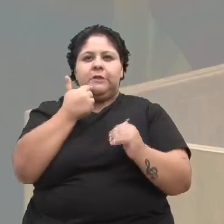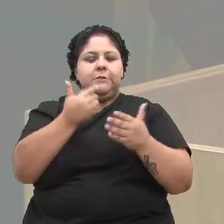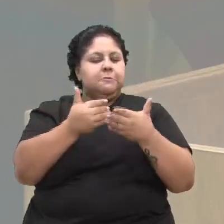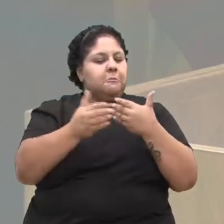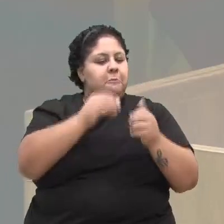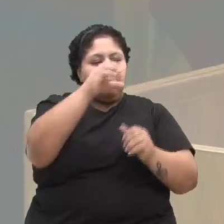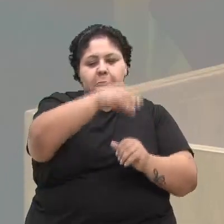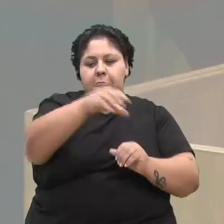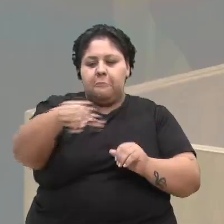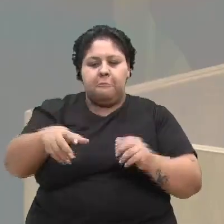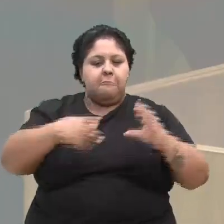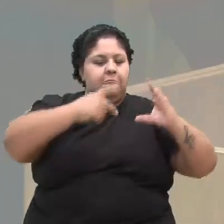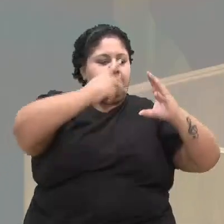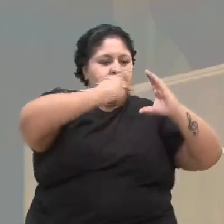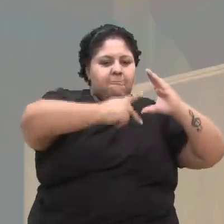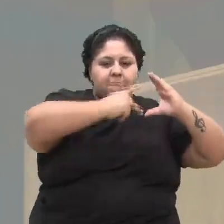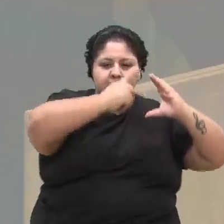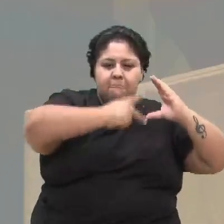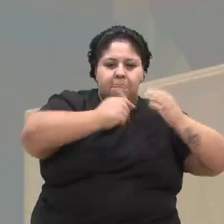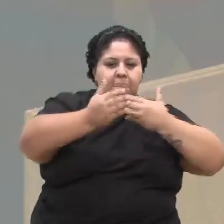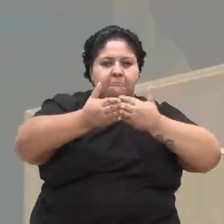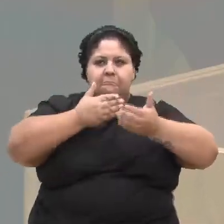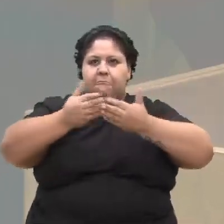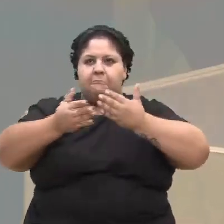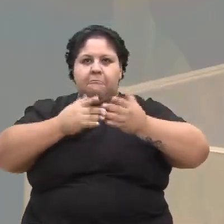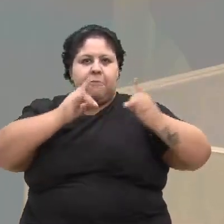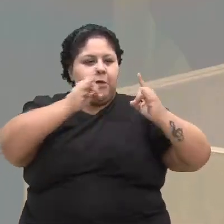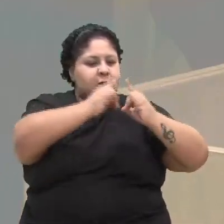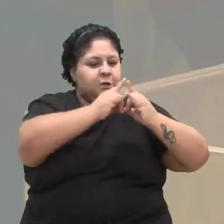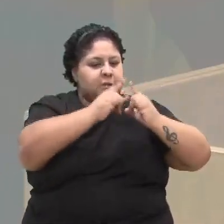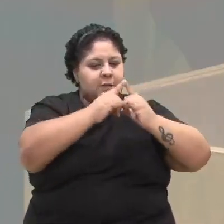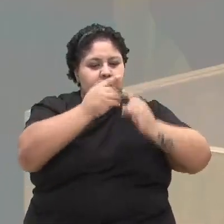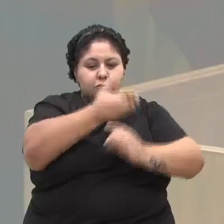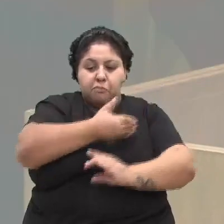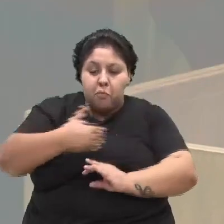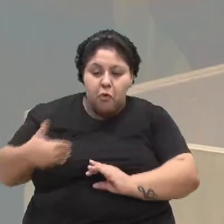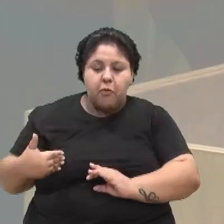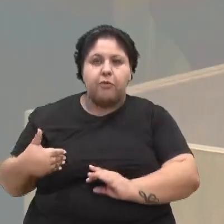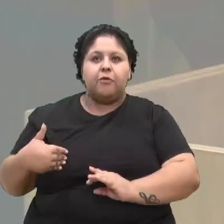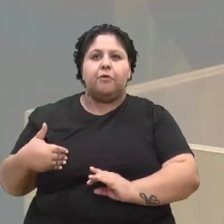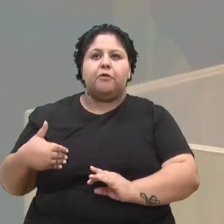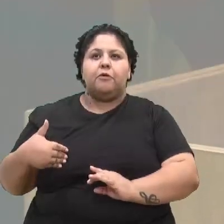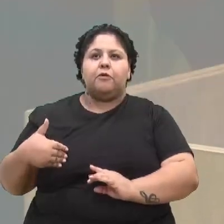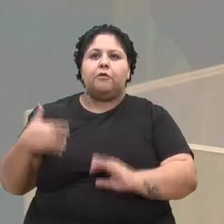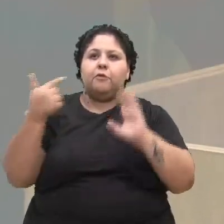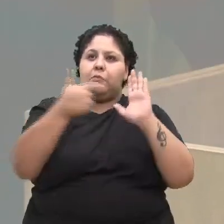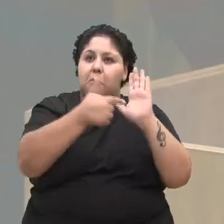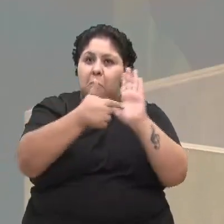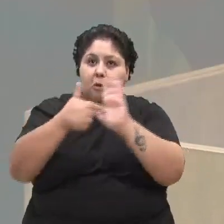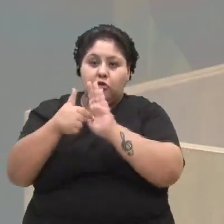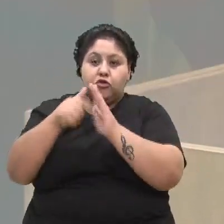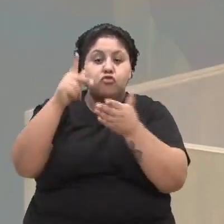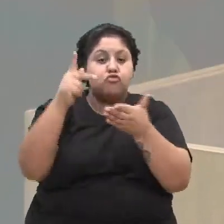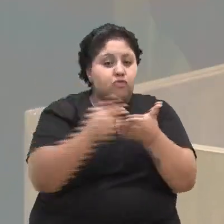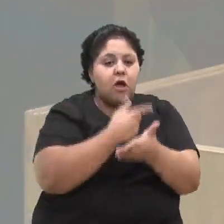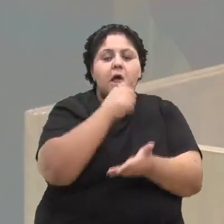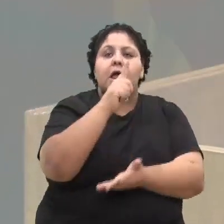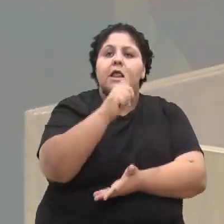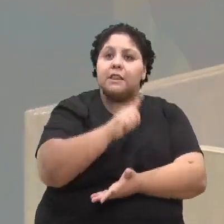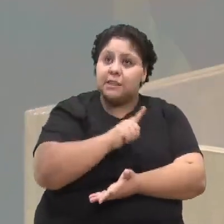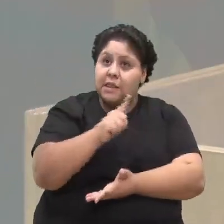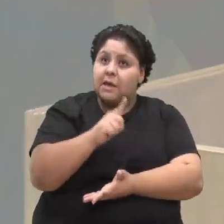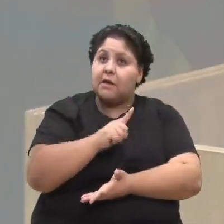tanto na Câmara de Vereadores, em qualquer entidade pública, constatou algo irregular, tem que haver